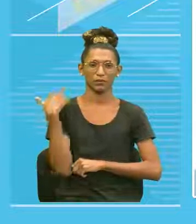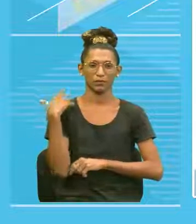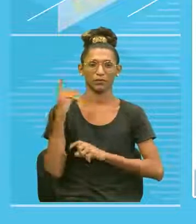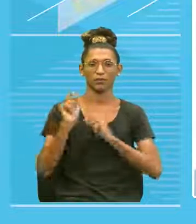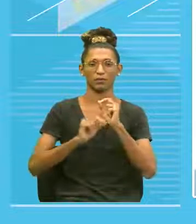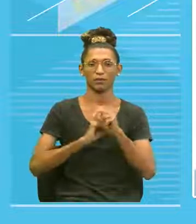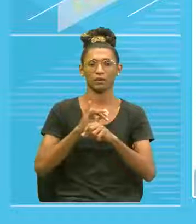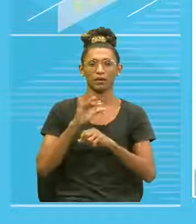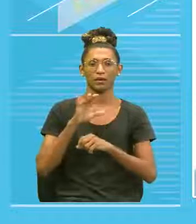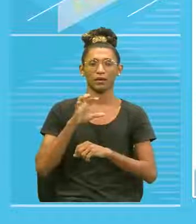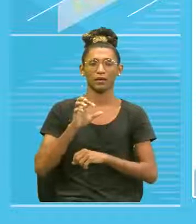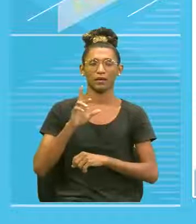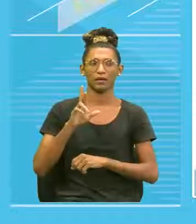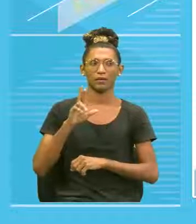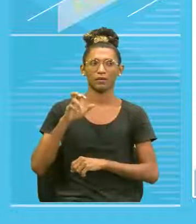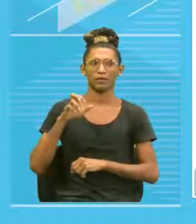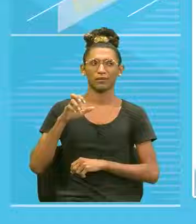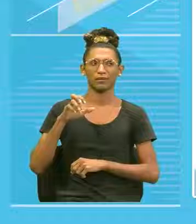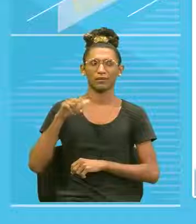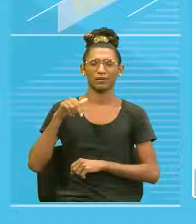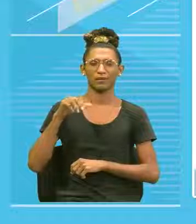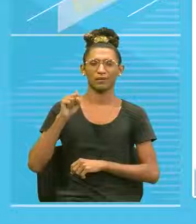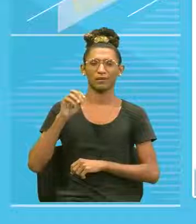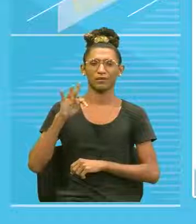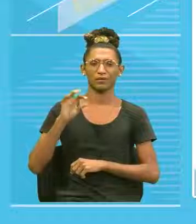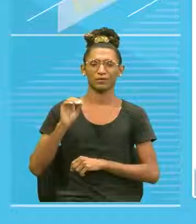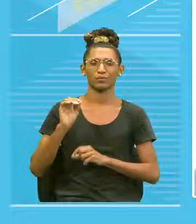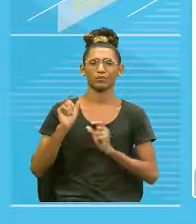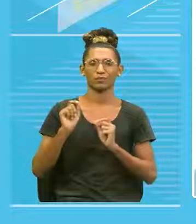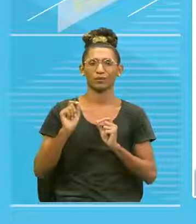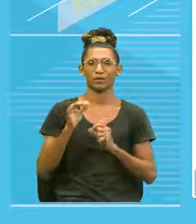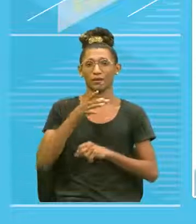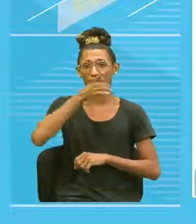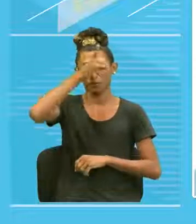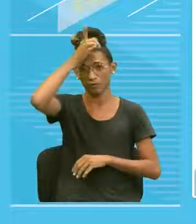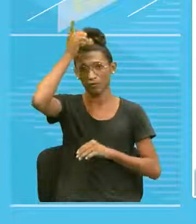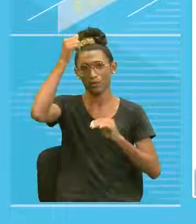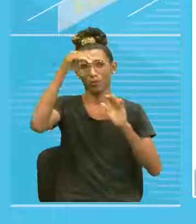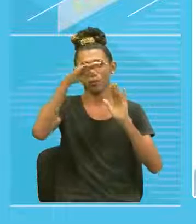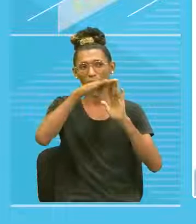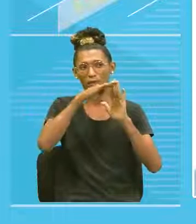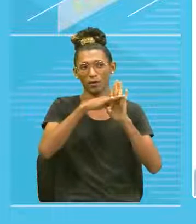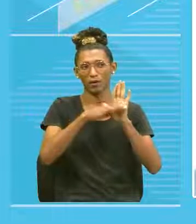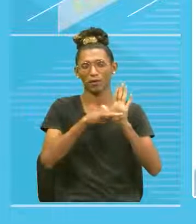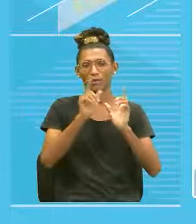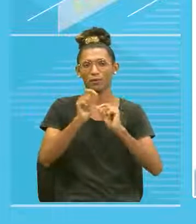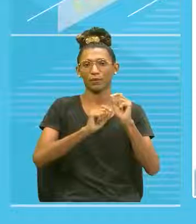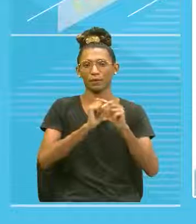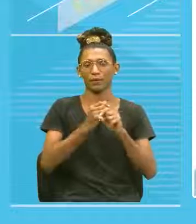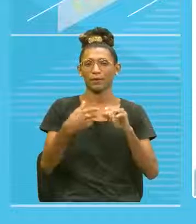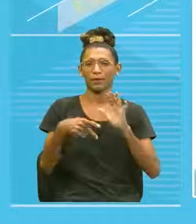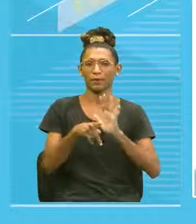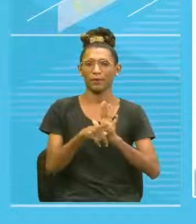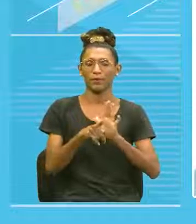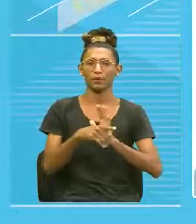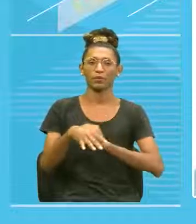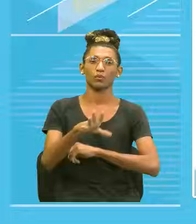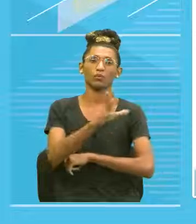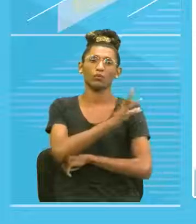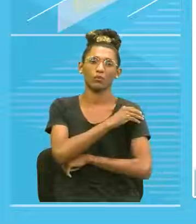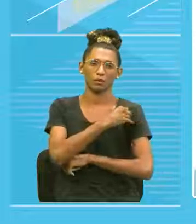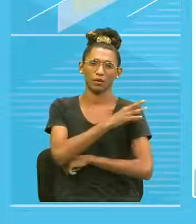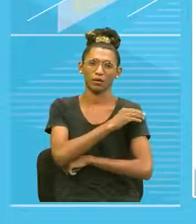Geisel foi que criou o programa do álcool combustível